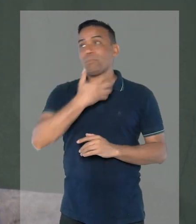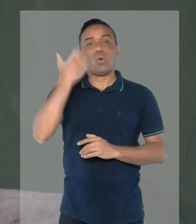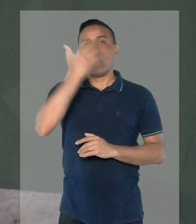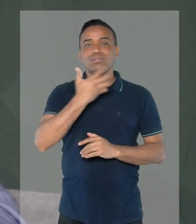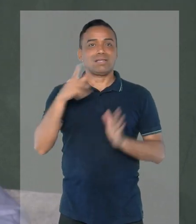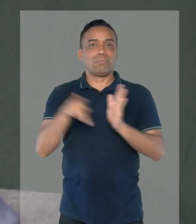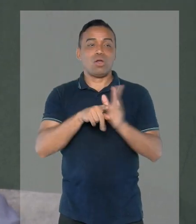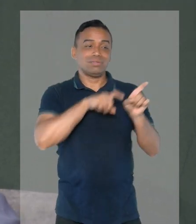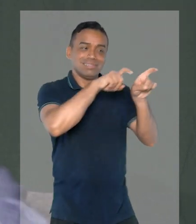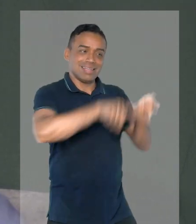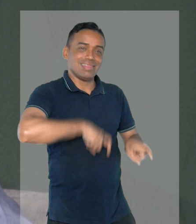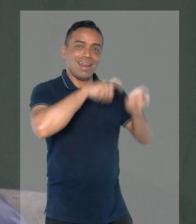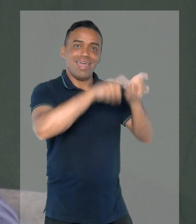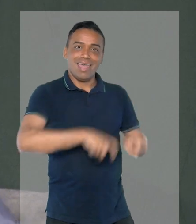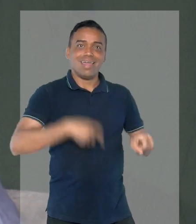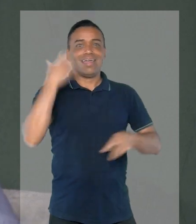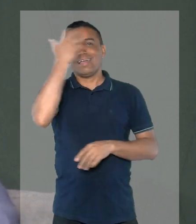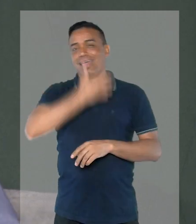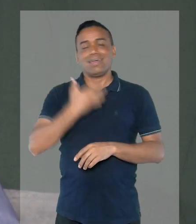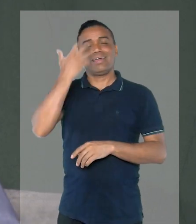música sertaneja do interior